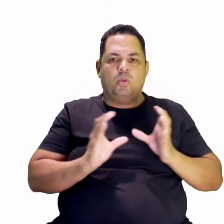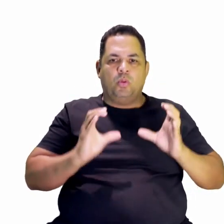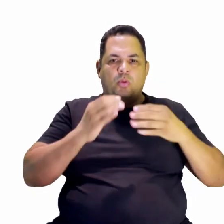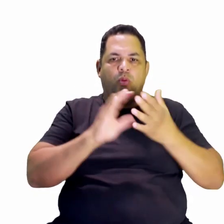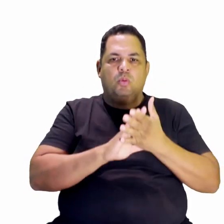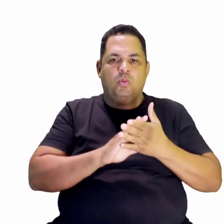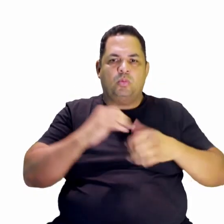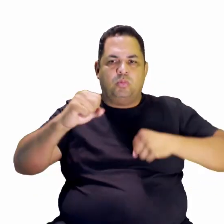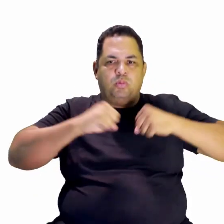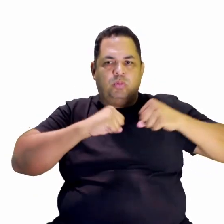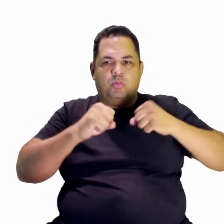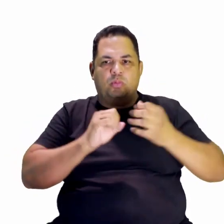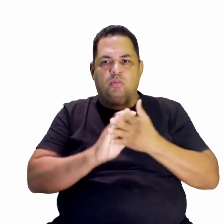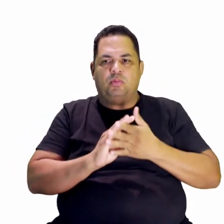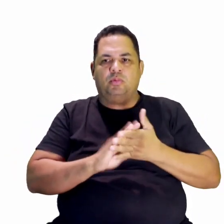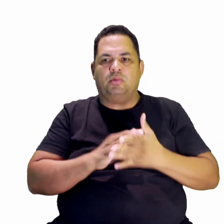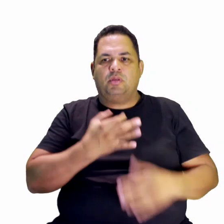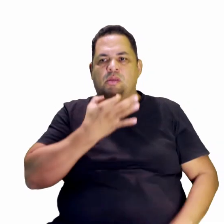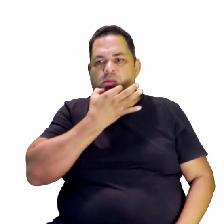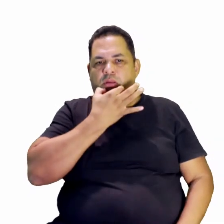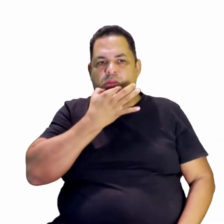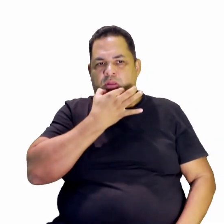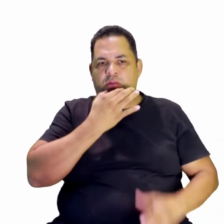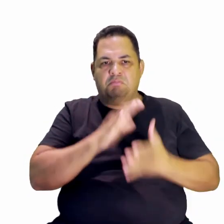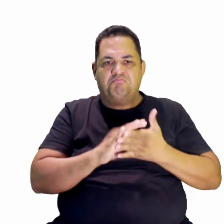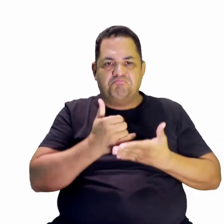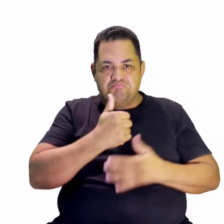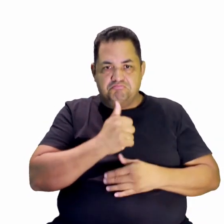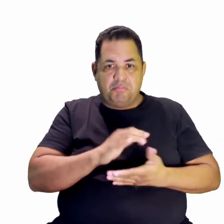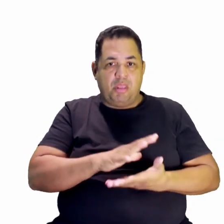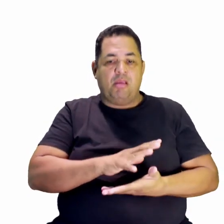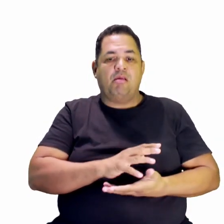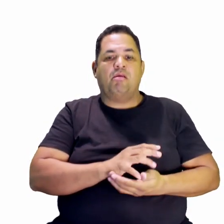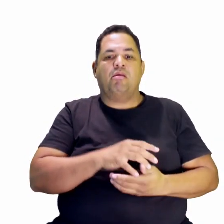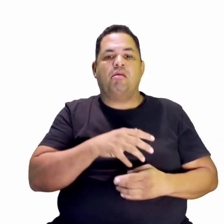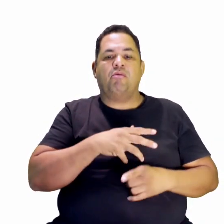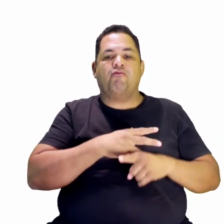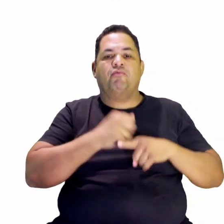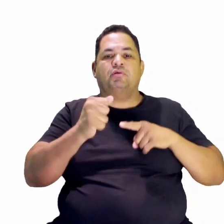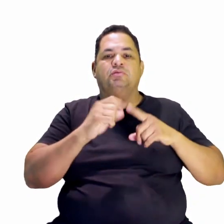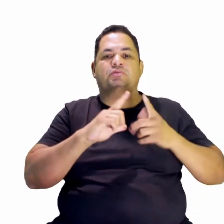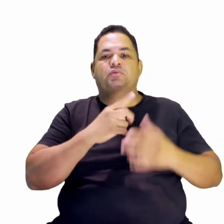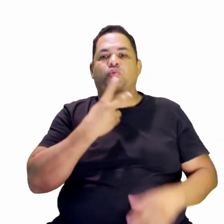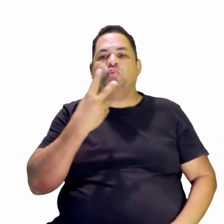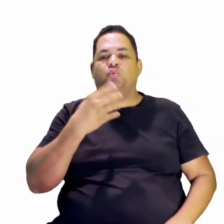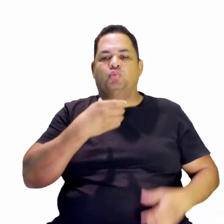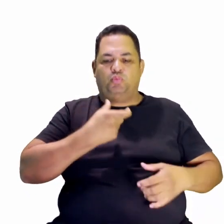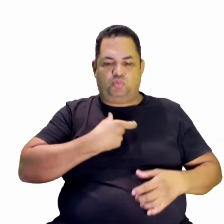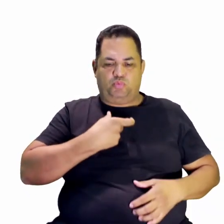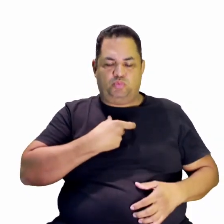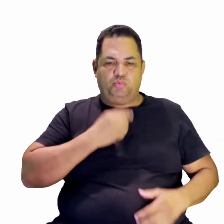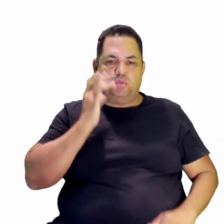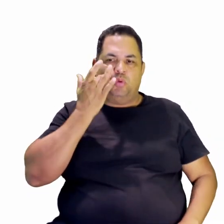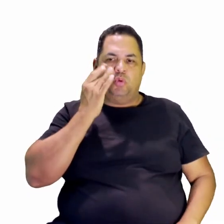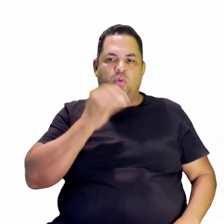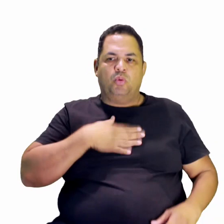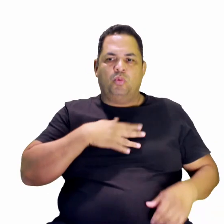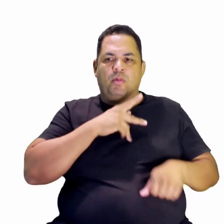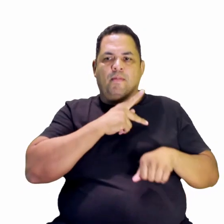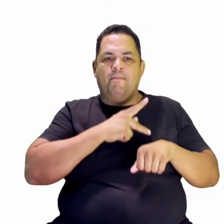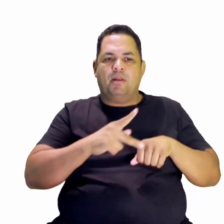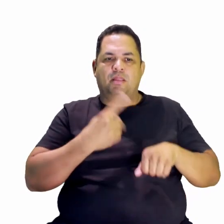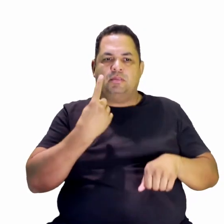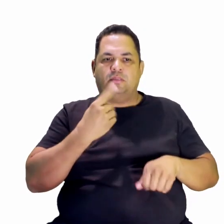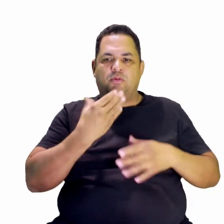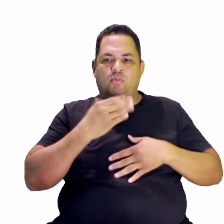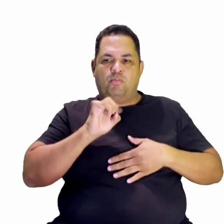ali, né? E a Grã-Bretanha foi quem se deu melhor ao longo desses anos, com 2 ouros, 2 pratas e 1 bronze. Então isso